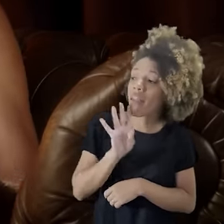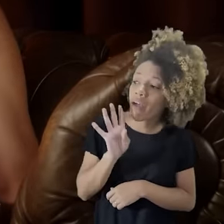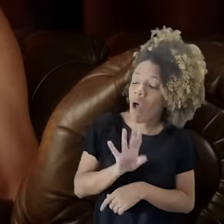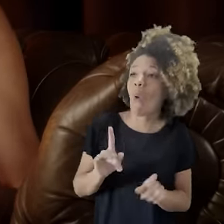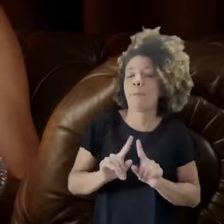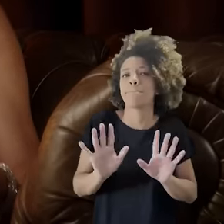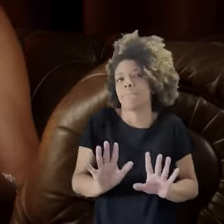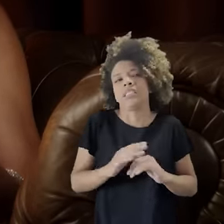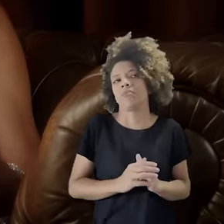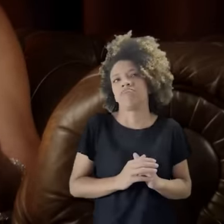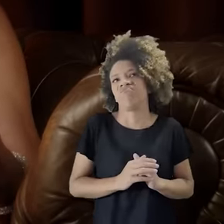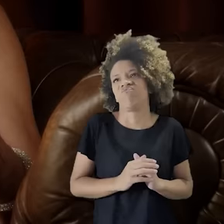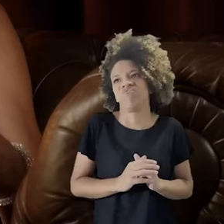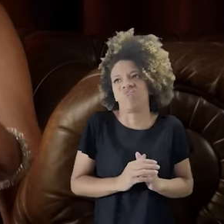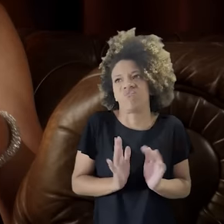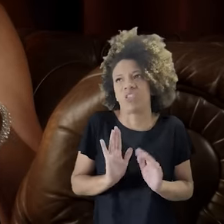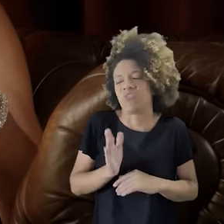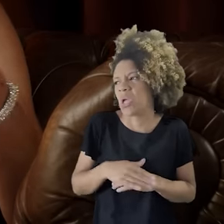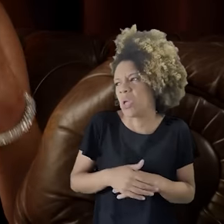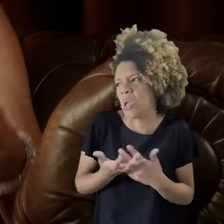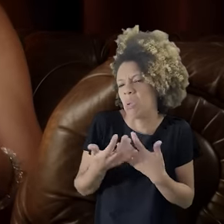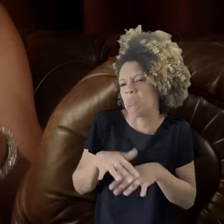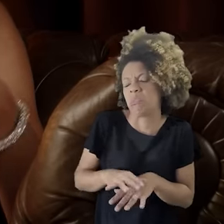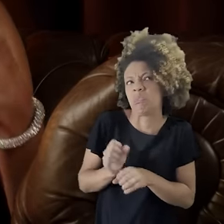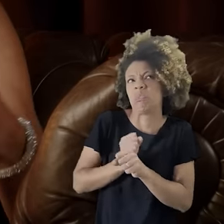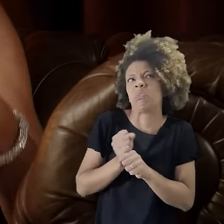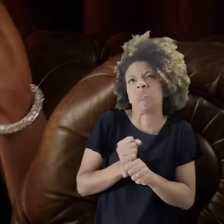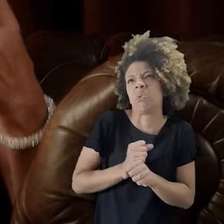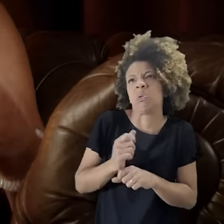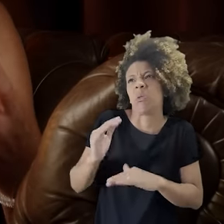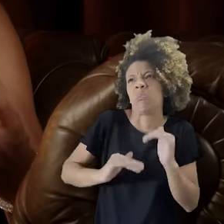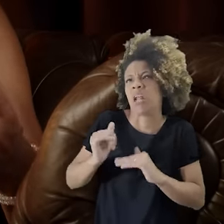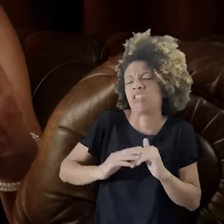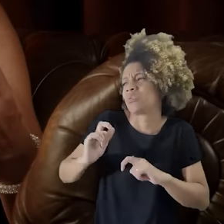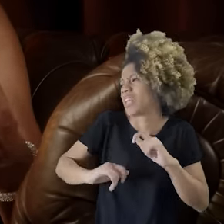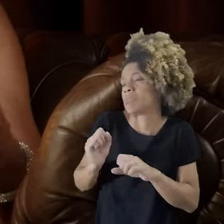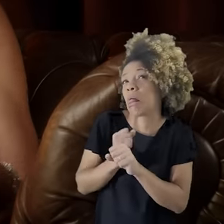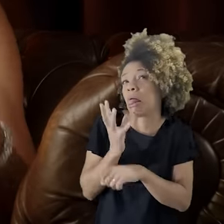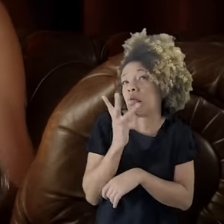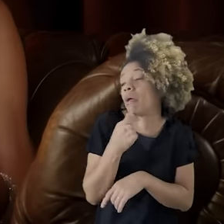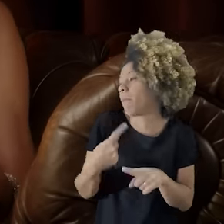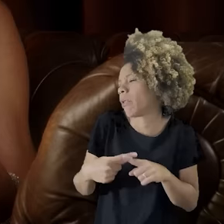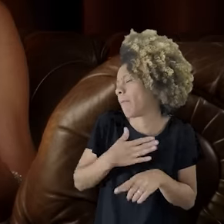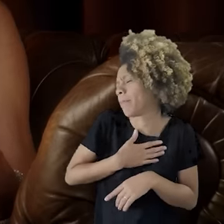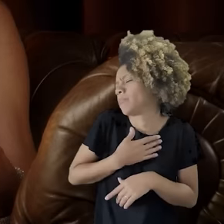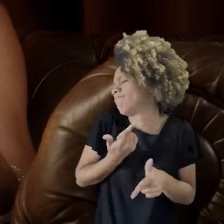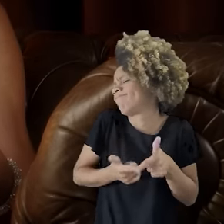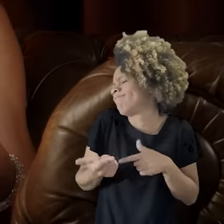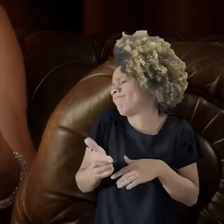legal mas eu praticamente já até nem sei quanto tempo faz que eu nunca tive por quê Porque para mim não é problema